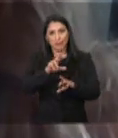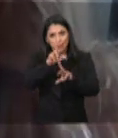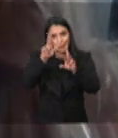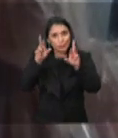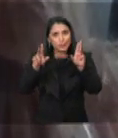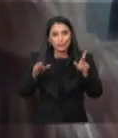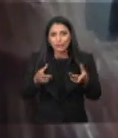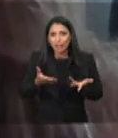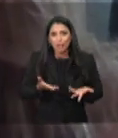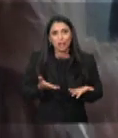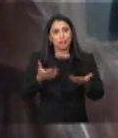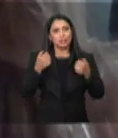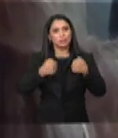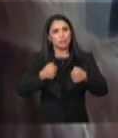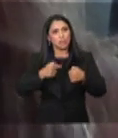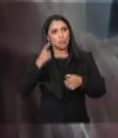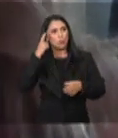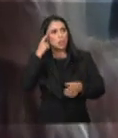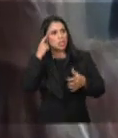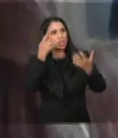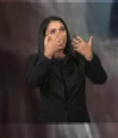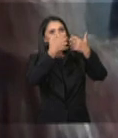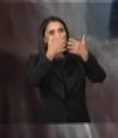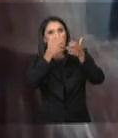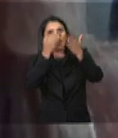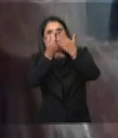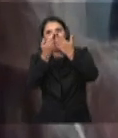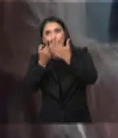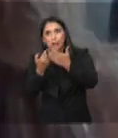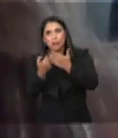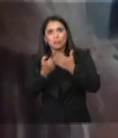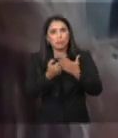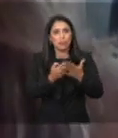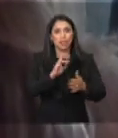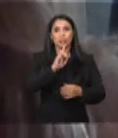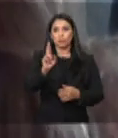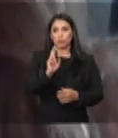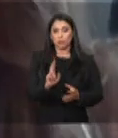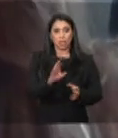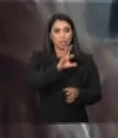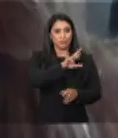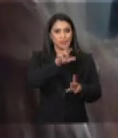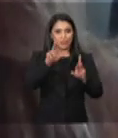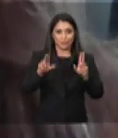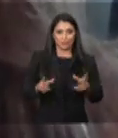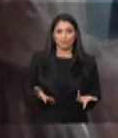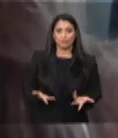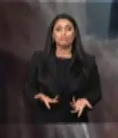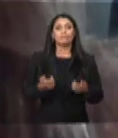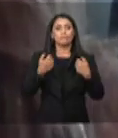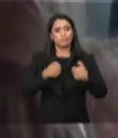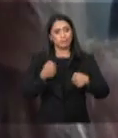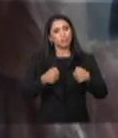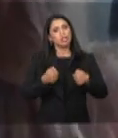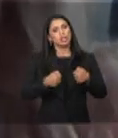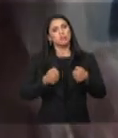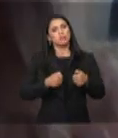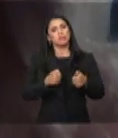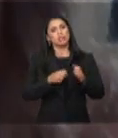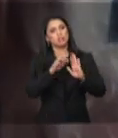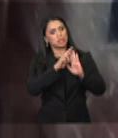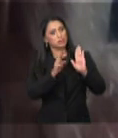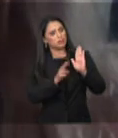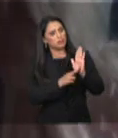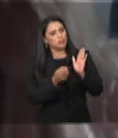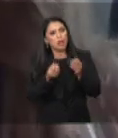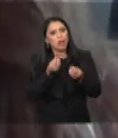especificidades que precisam ser pensadas estudadas e respondidas é preciso programar diretrizes monitorar